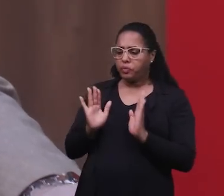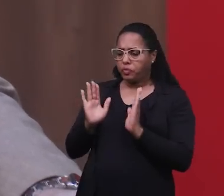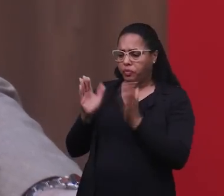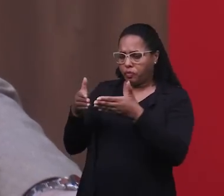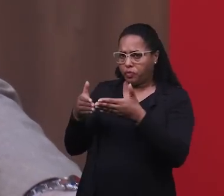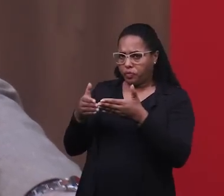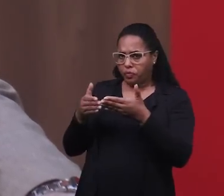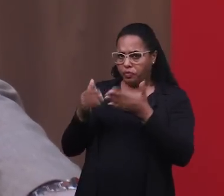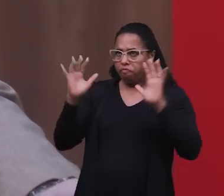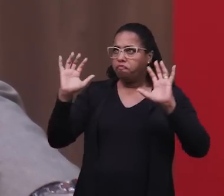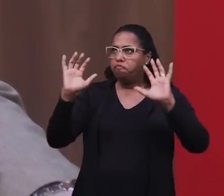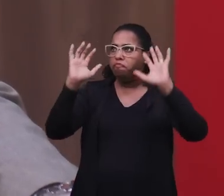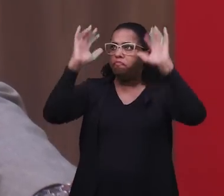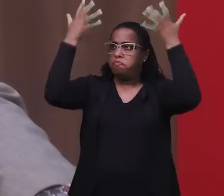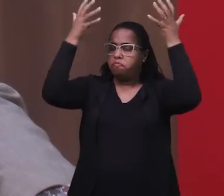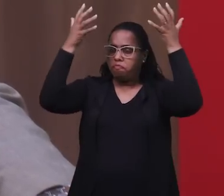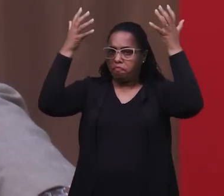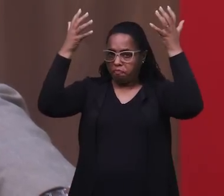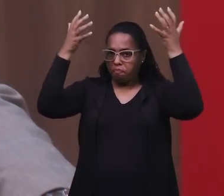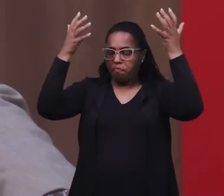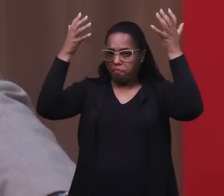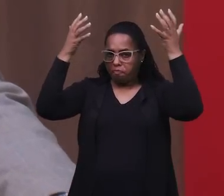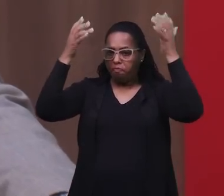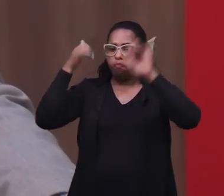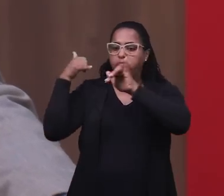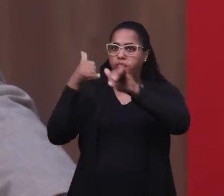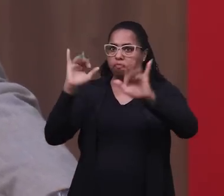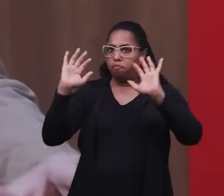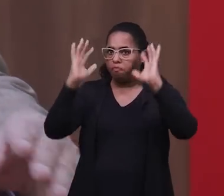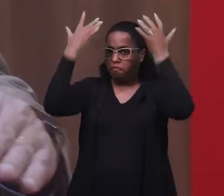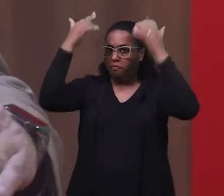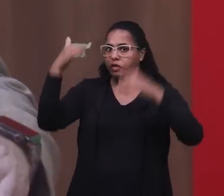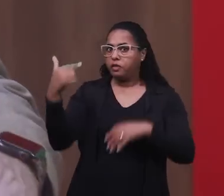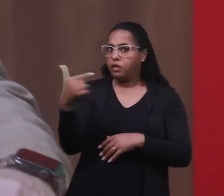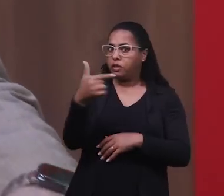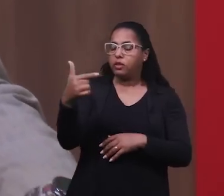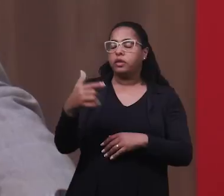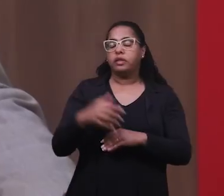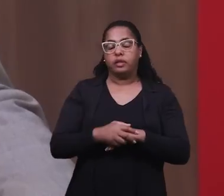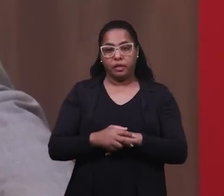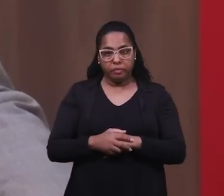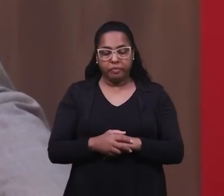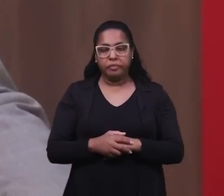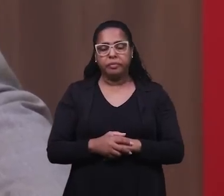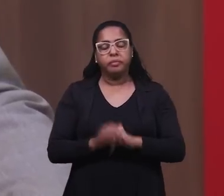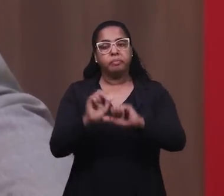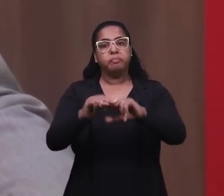ao evento Trombetas e Festas 2, através do qual